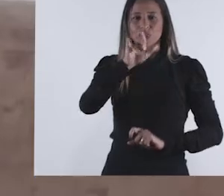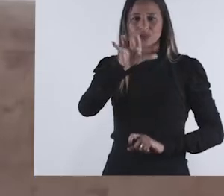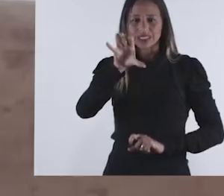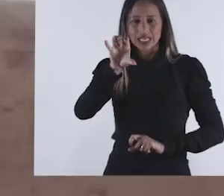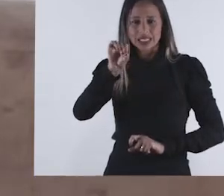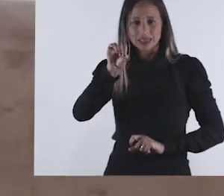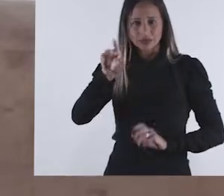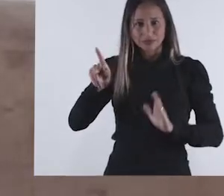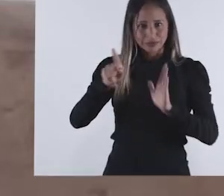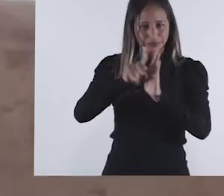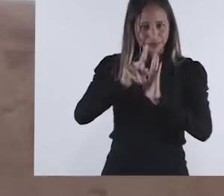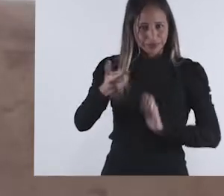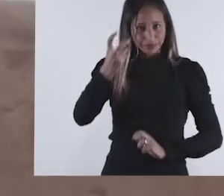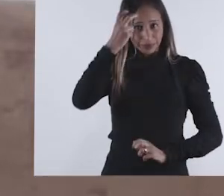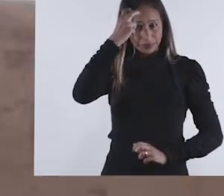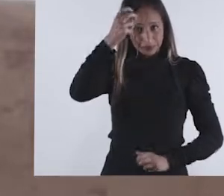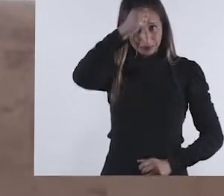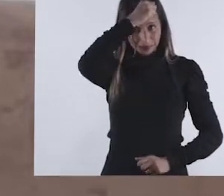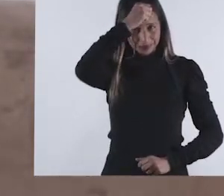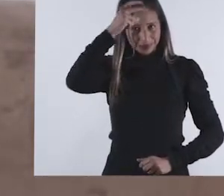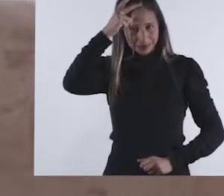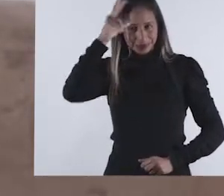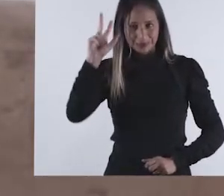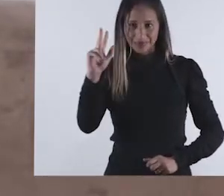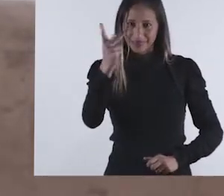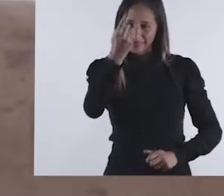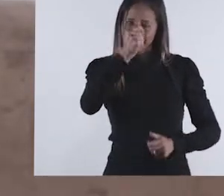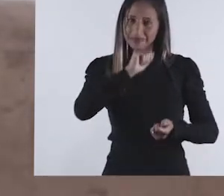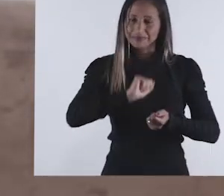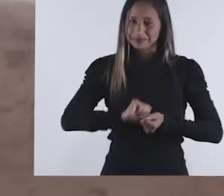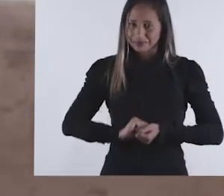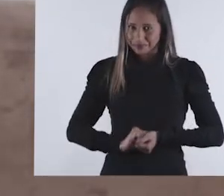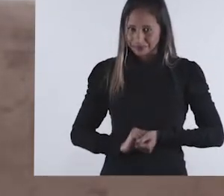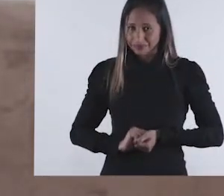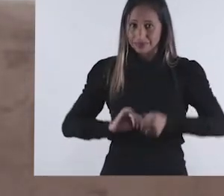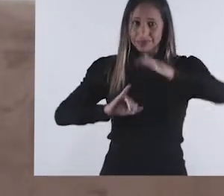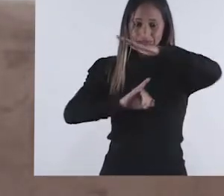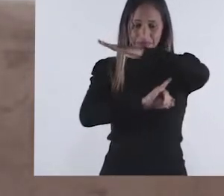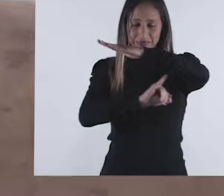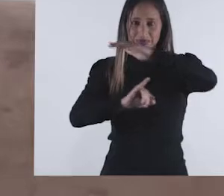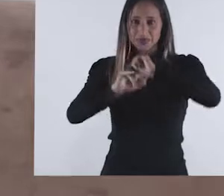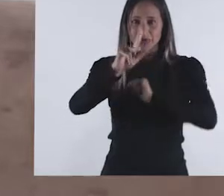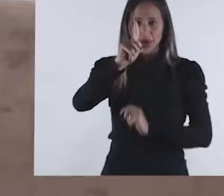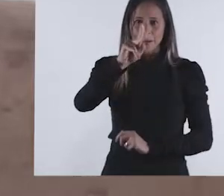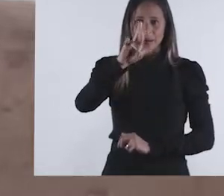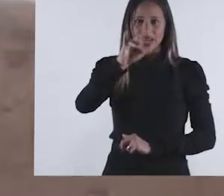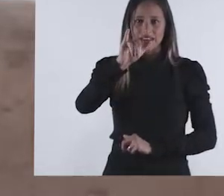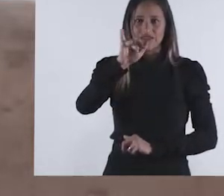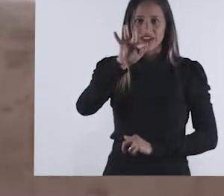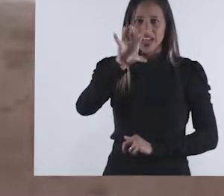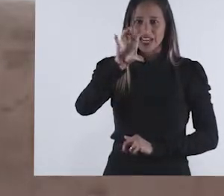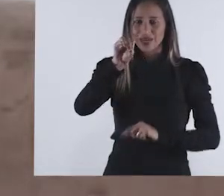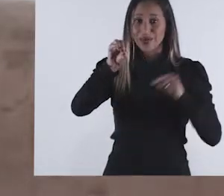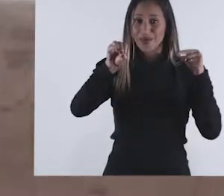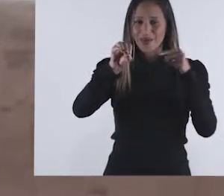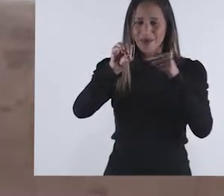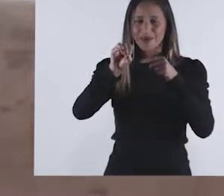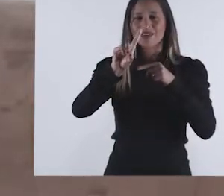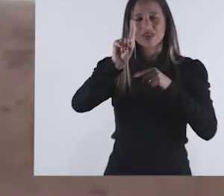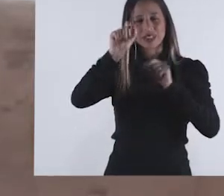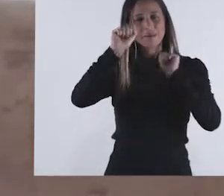da Cultura da Prefeitura de Belo Horizonte e do Instituto Periférico. Você pode